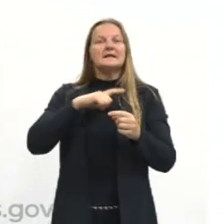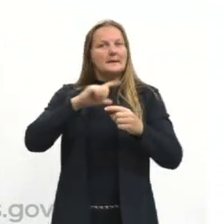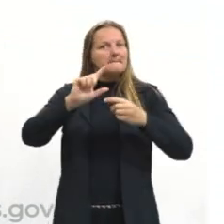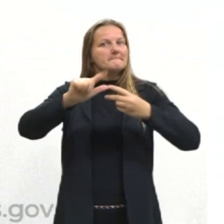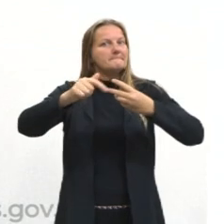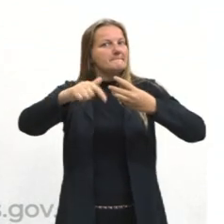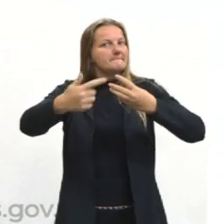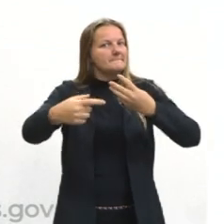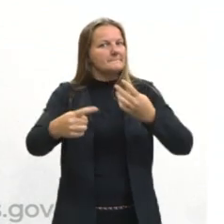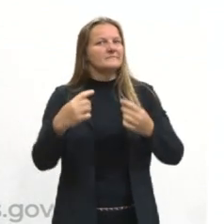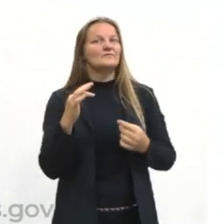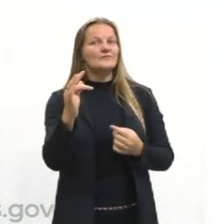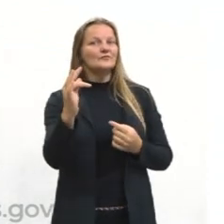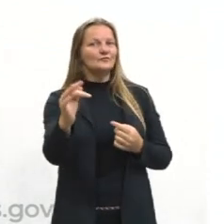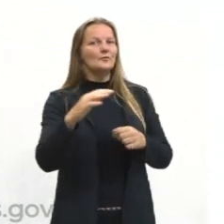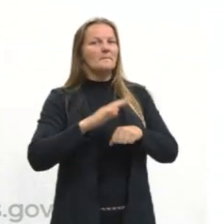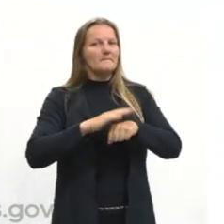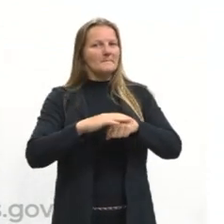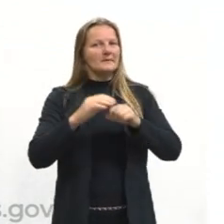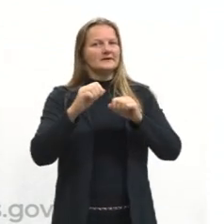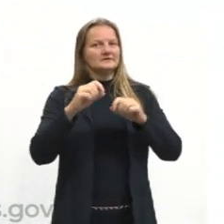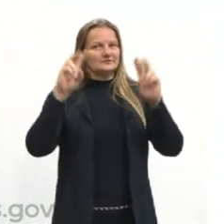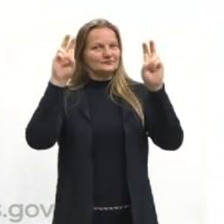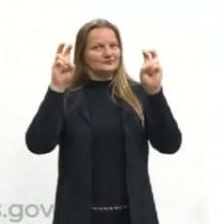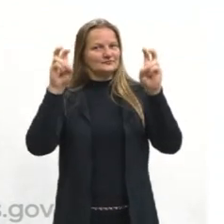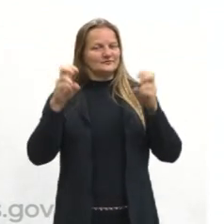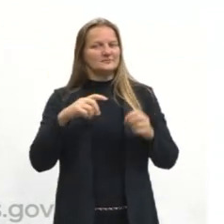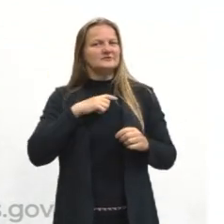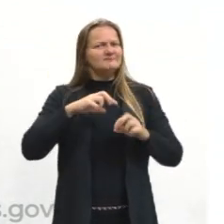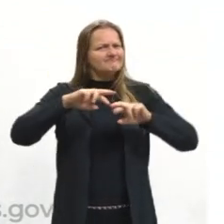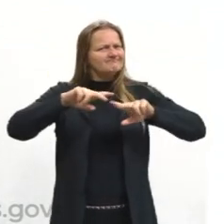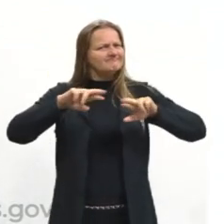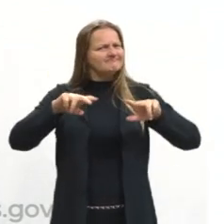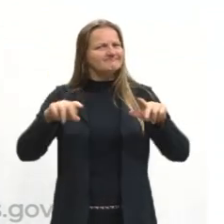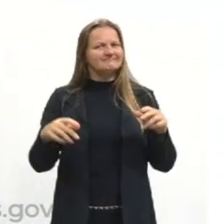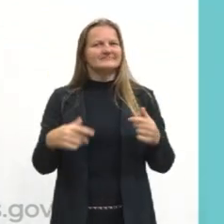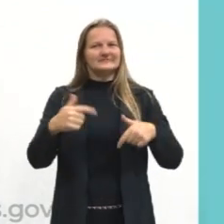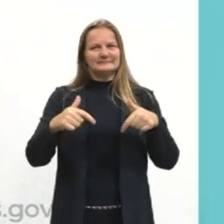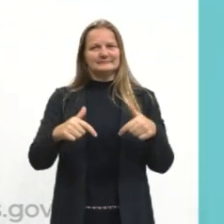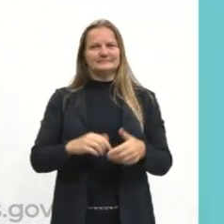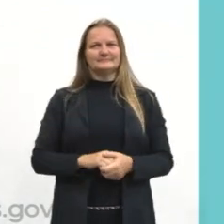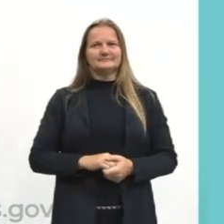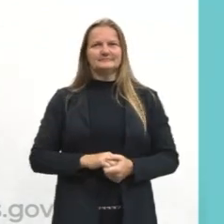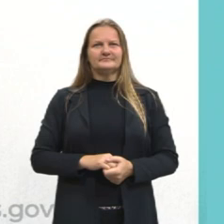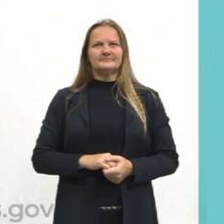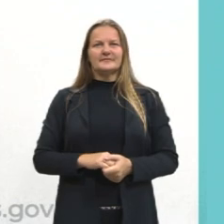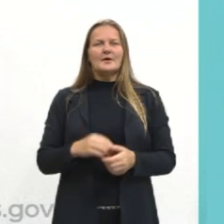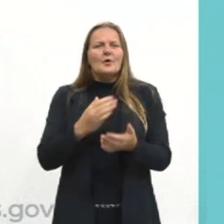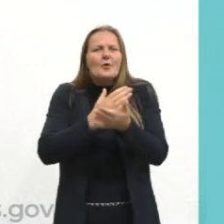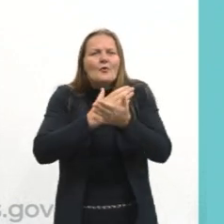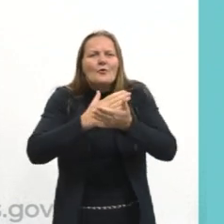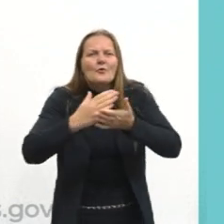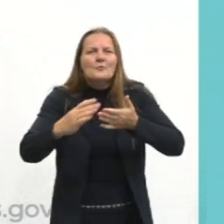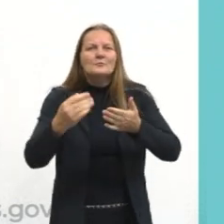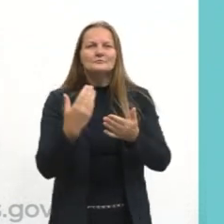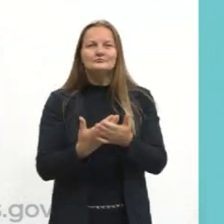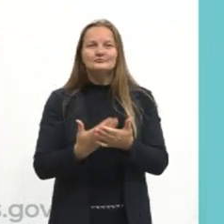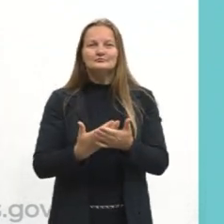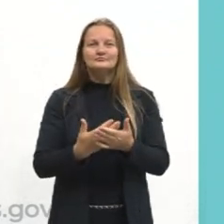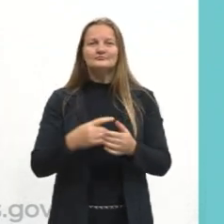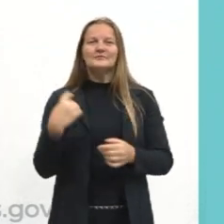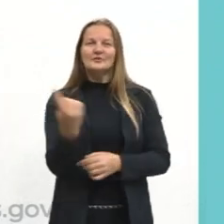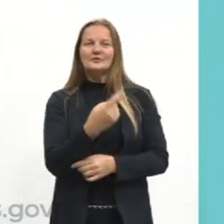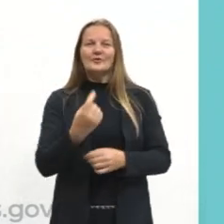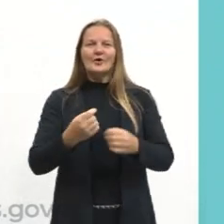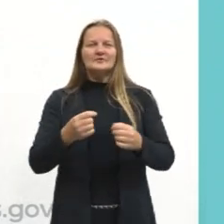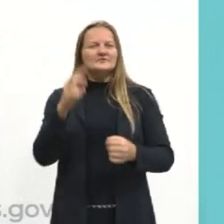ter mais de uma aula sobre esse assunto que vocês vão ver que tem muita coisa para gente trabalhar para começar essa nossa aula